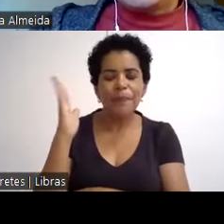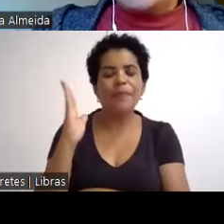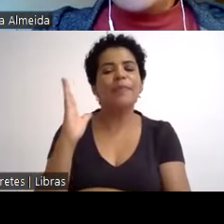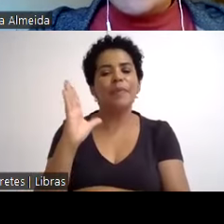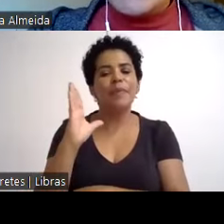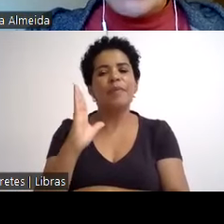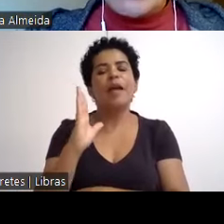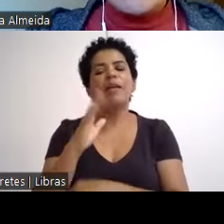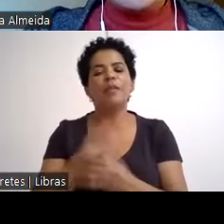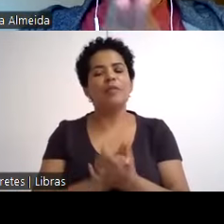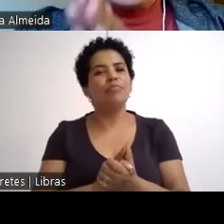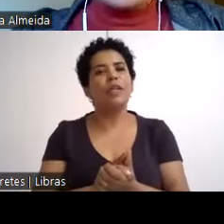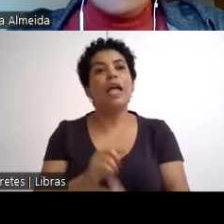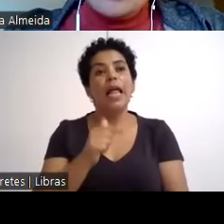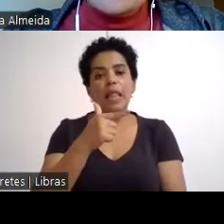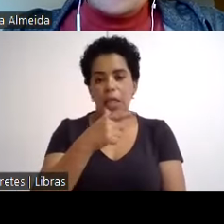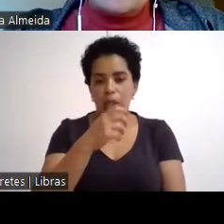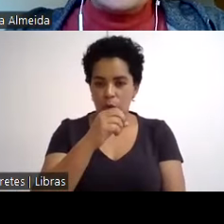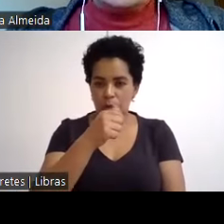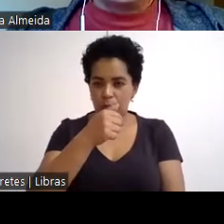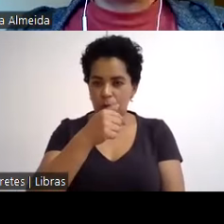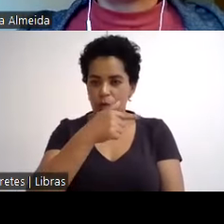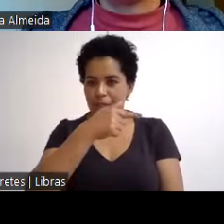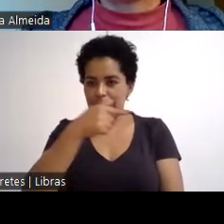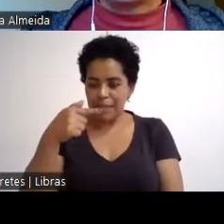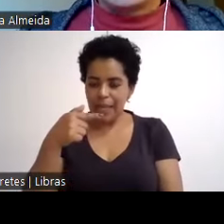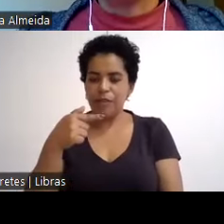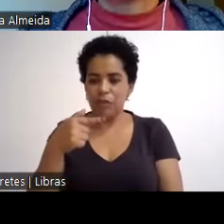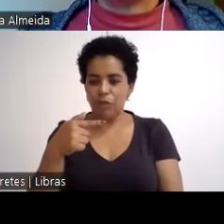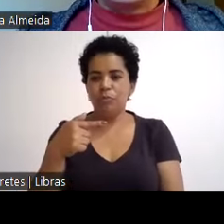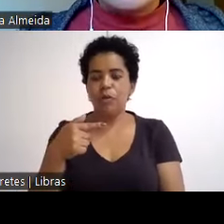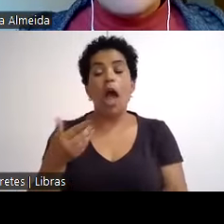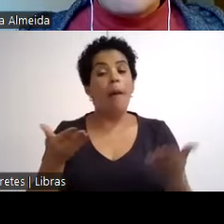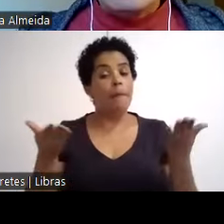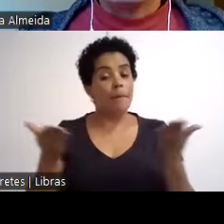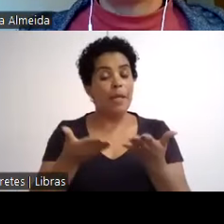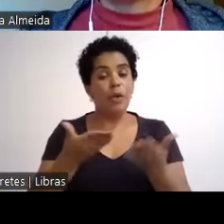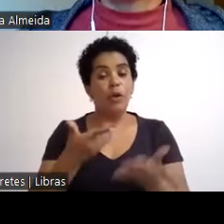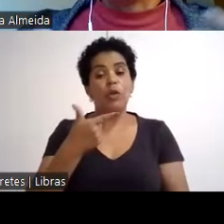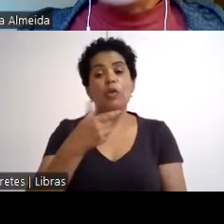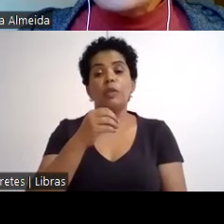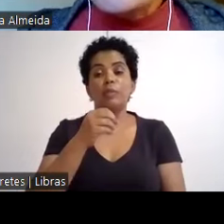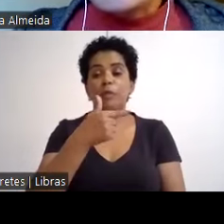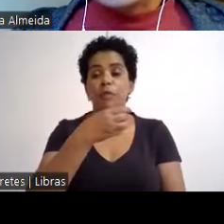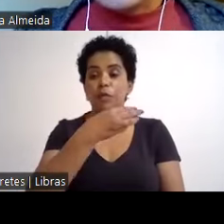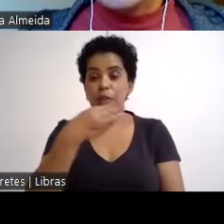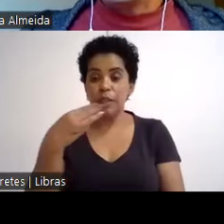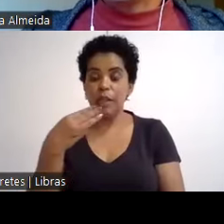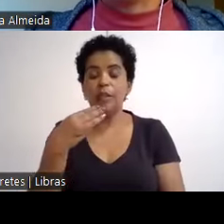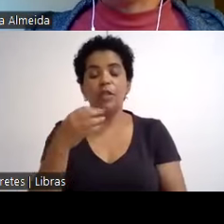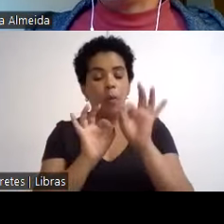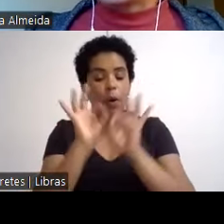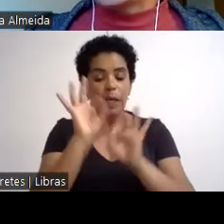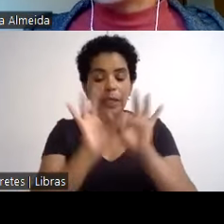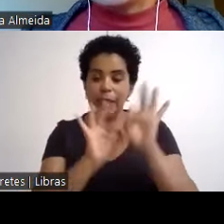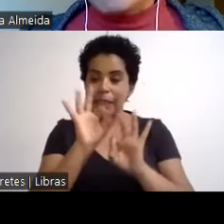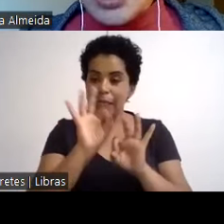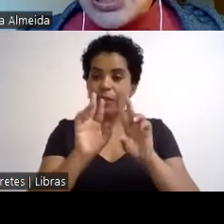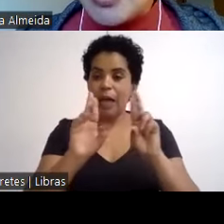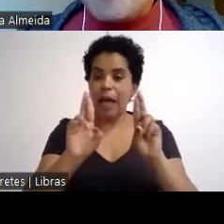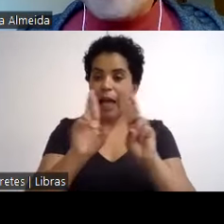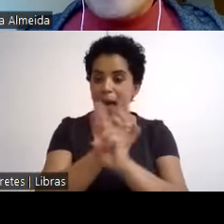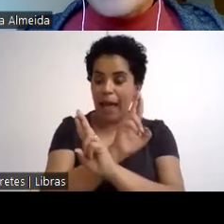investimos desde 2017, e só agora, em 2023, é que a gente está desenhando e estruturando a rede enquanto